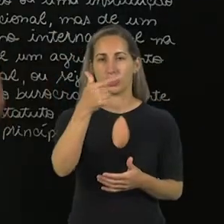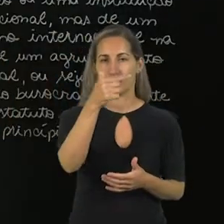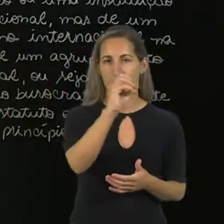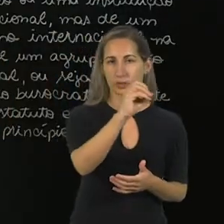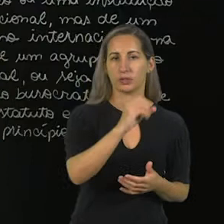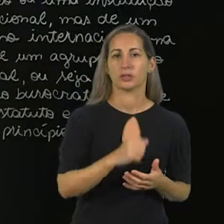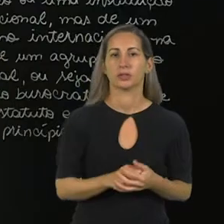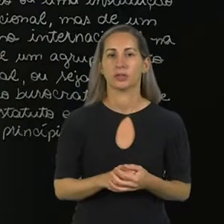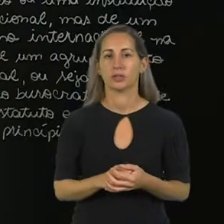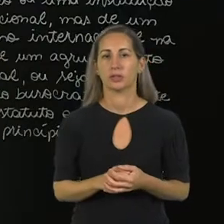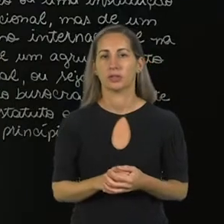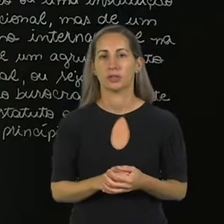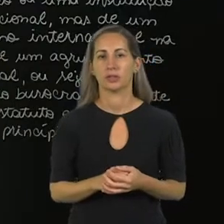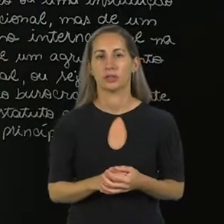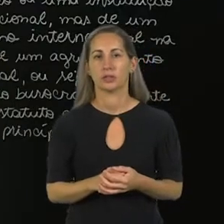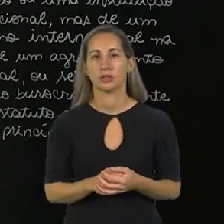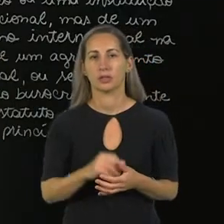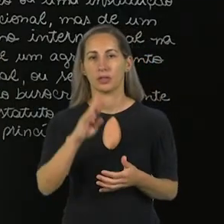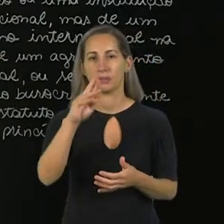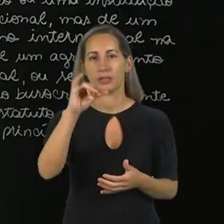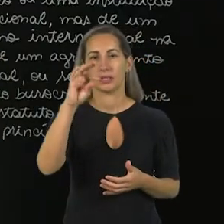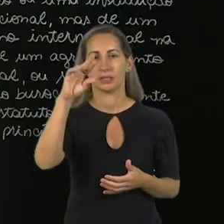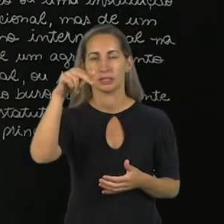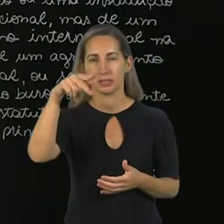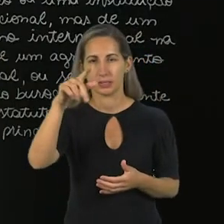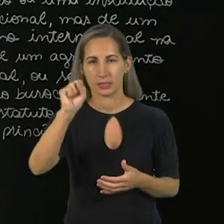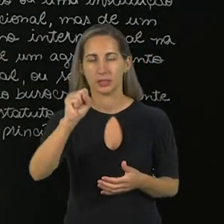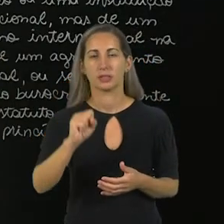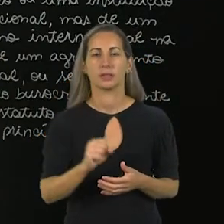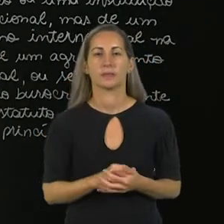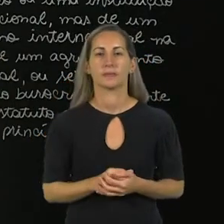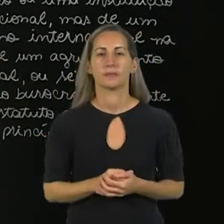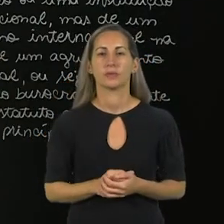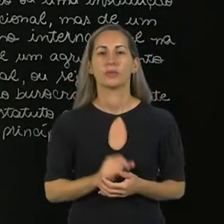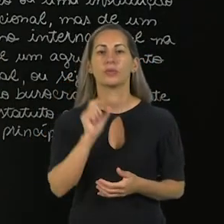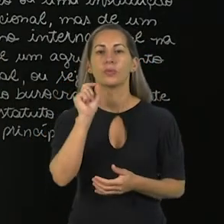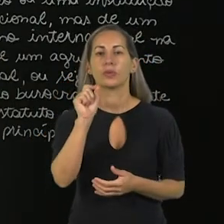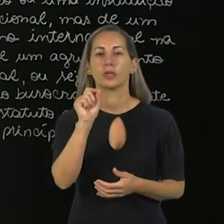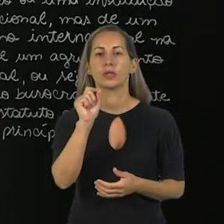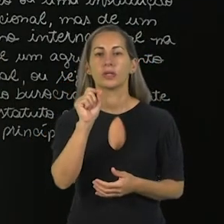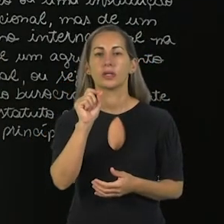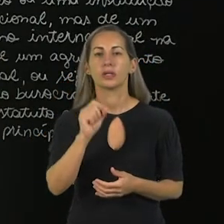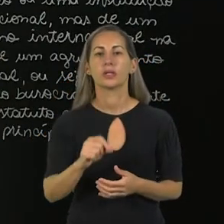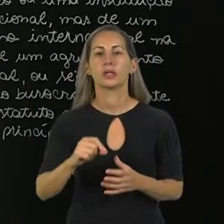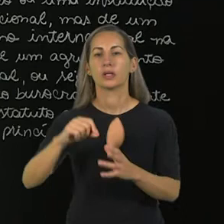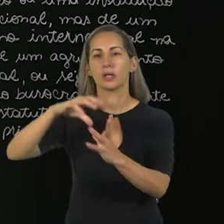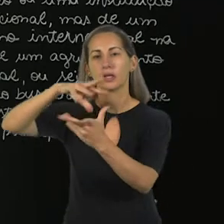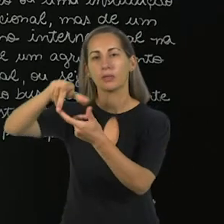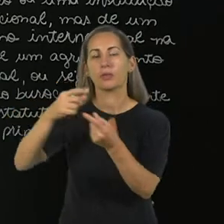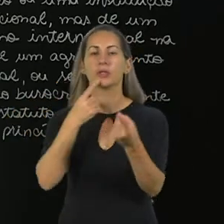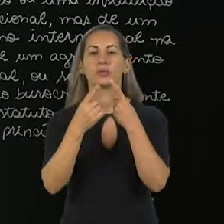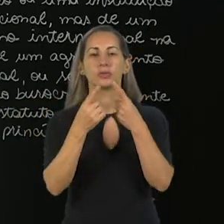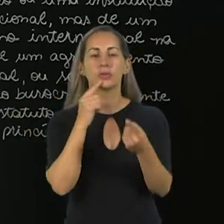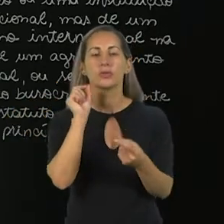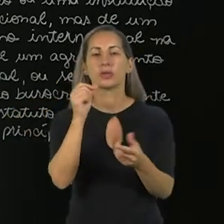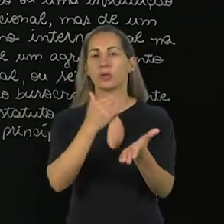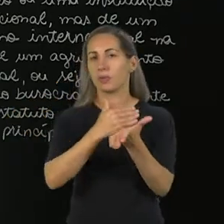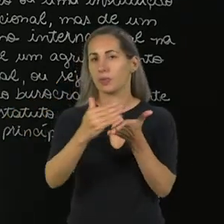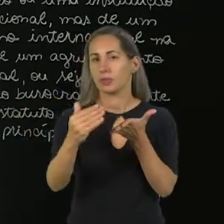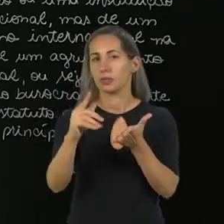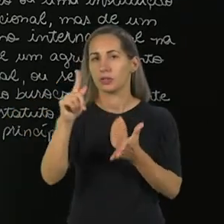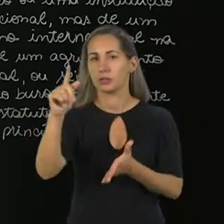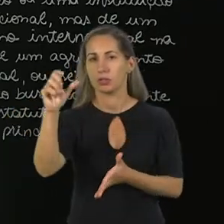G20 e os BRICS. Afinal, o que são então esses fóruns de discussões? Vamos começar